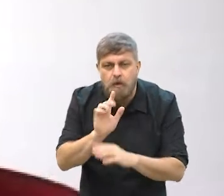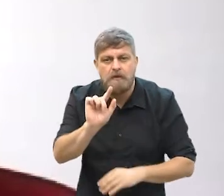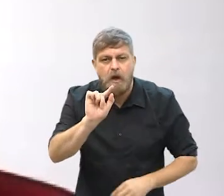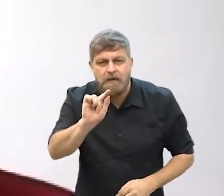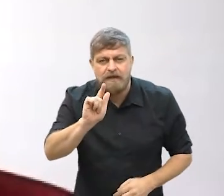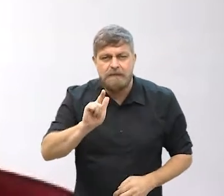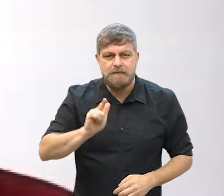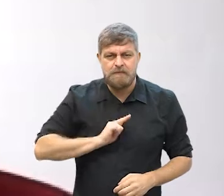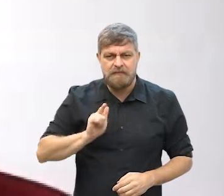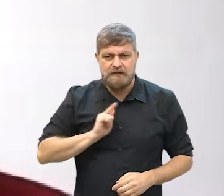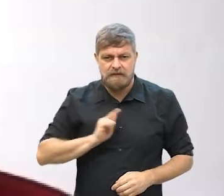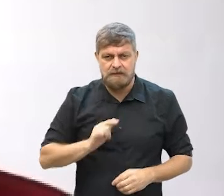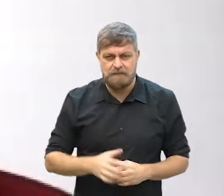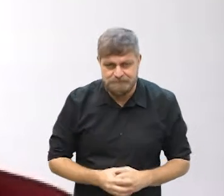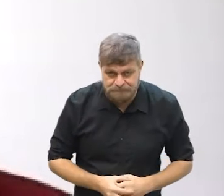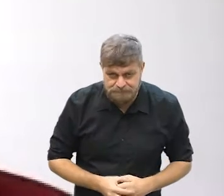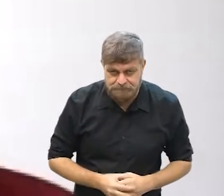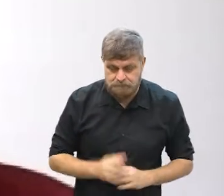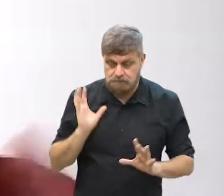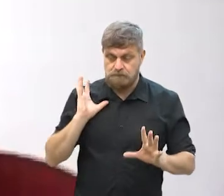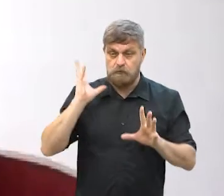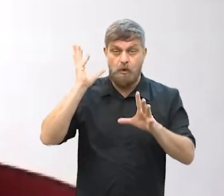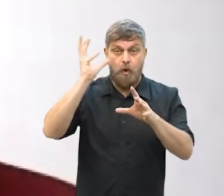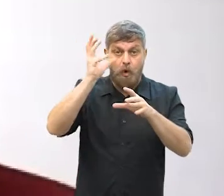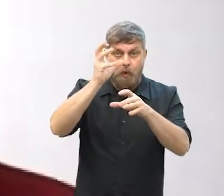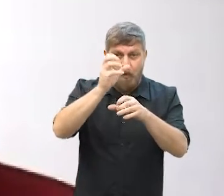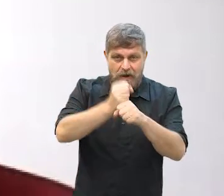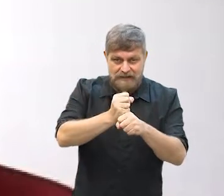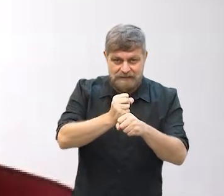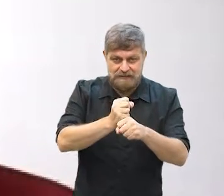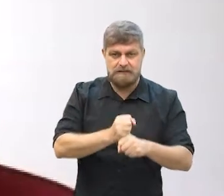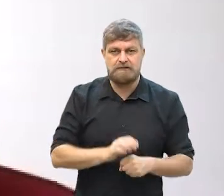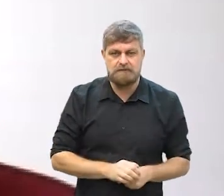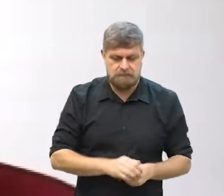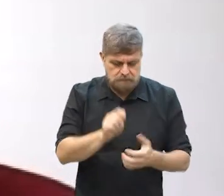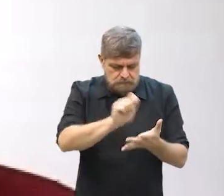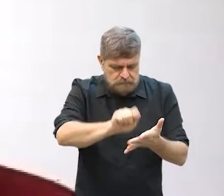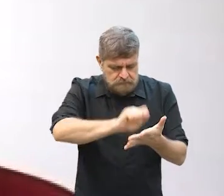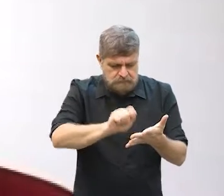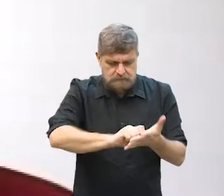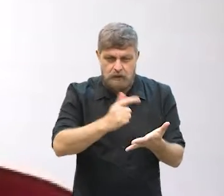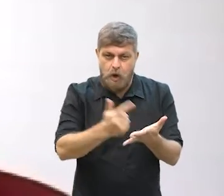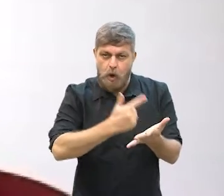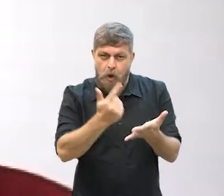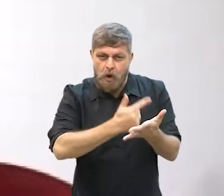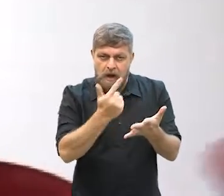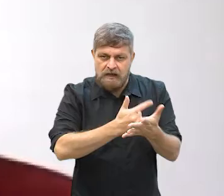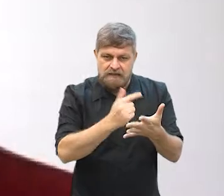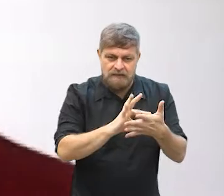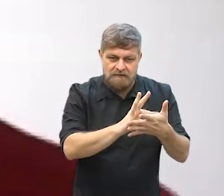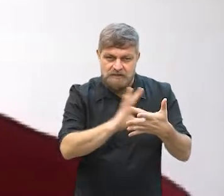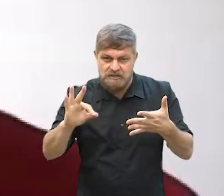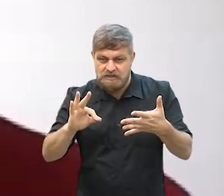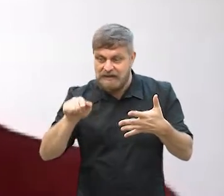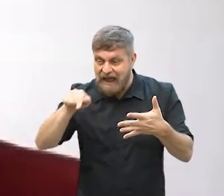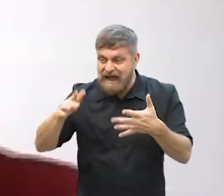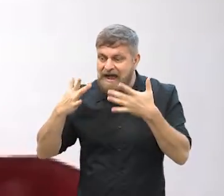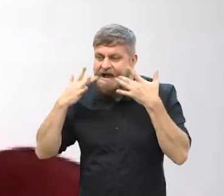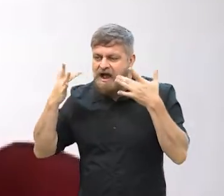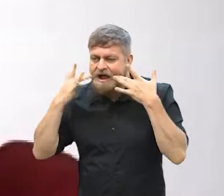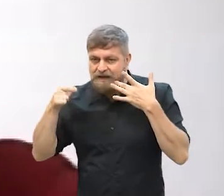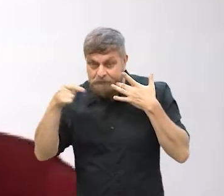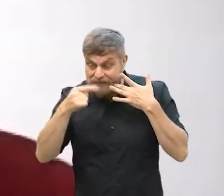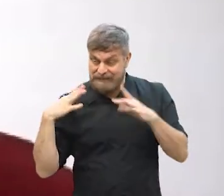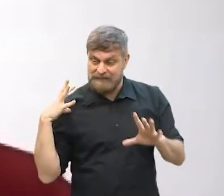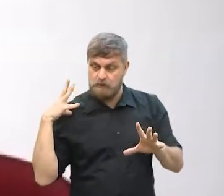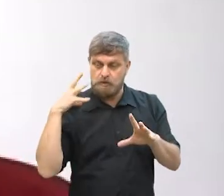encontrar são peças dentro de coletâneas de obras completas, né, que eles chamam que é aquela obra completa do autor, onde